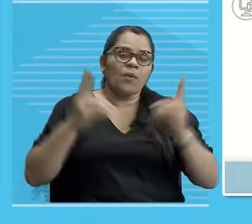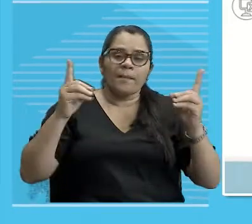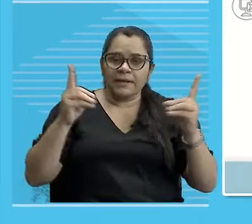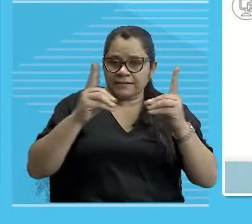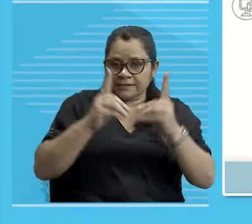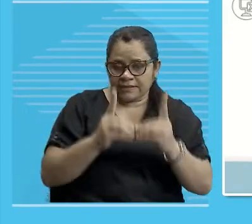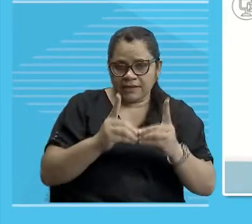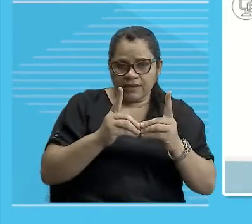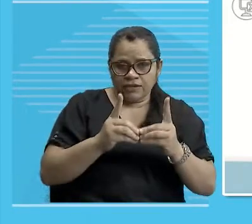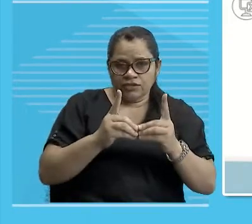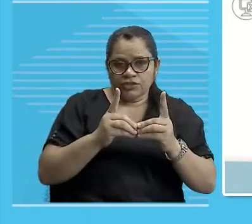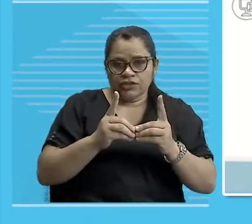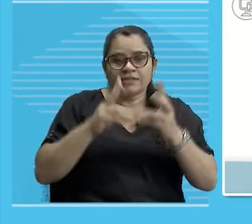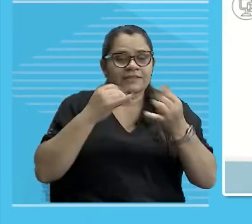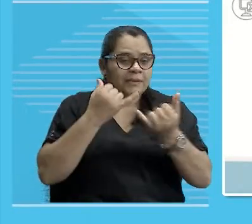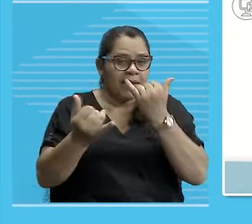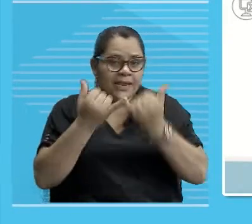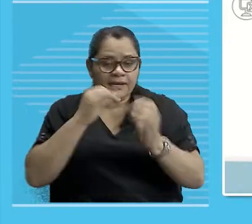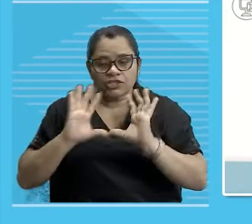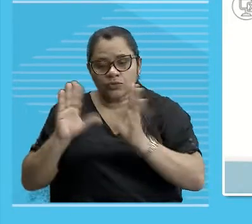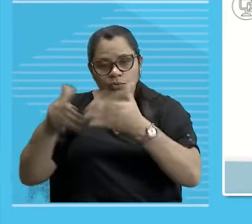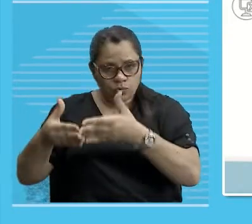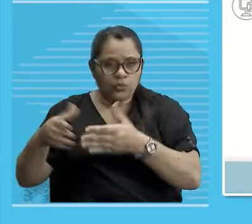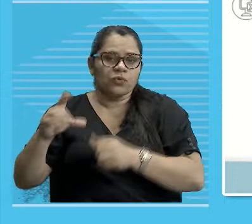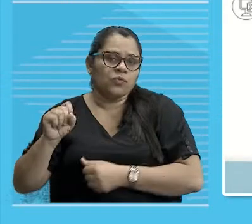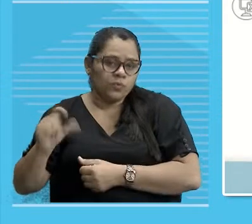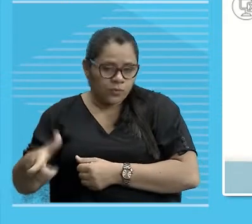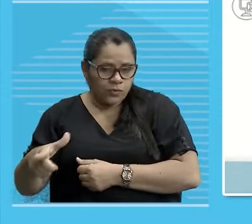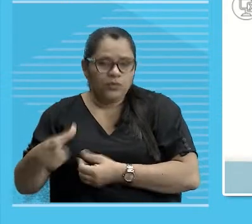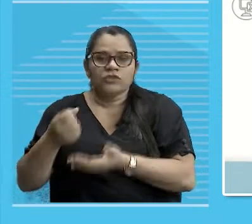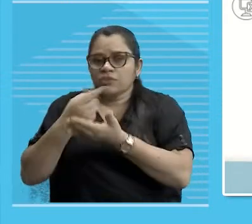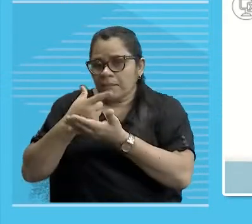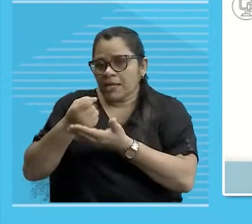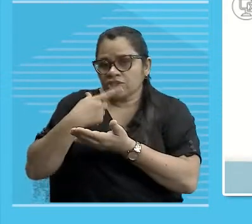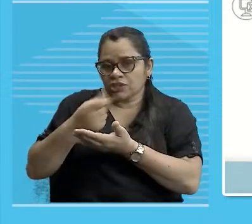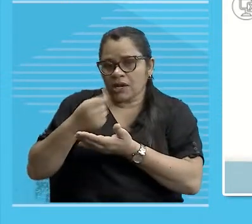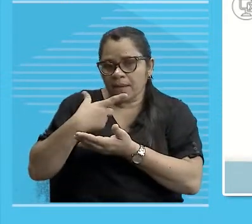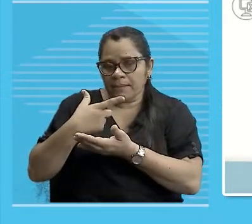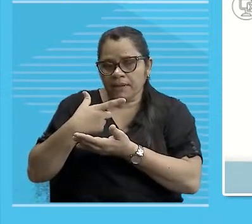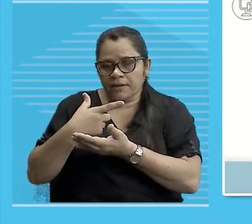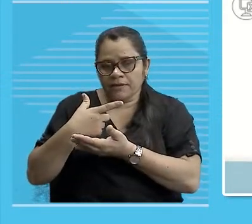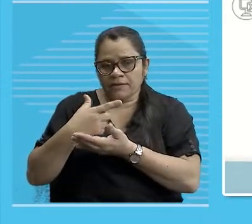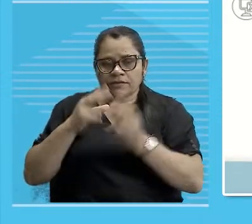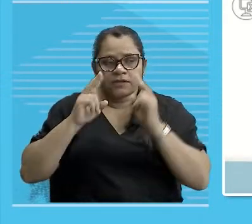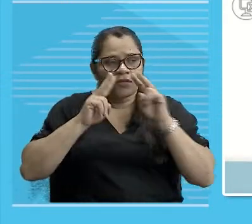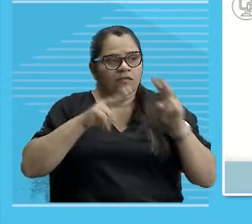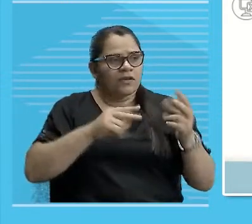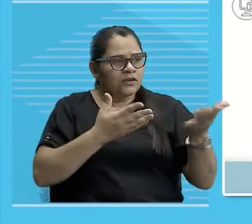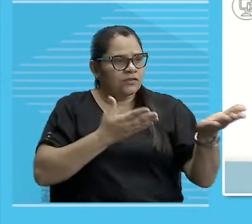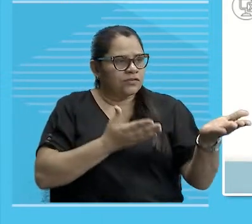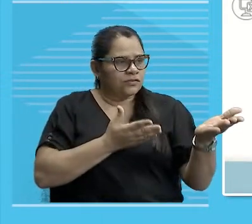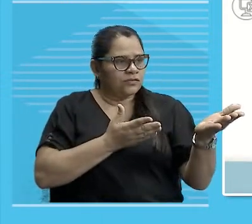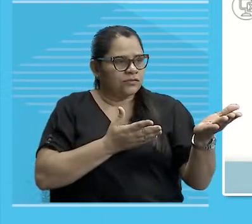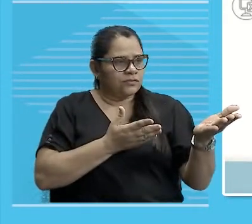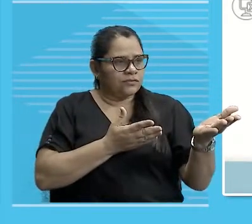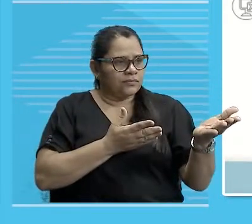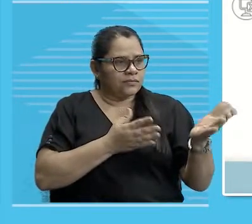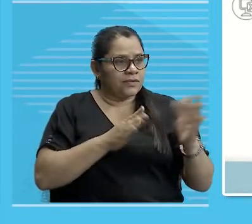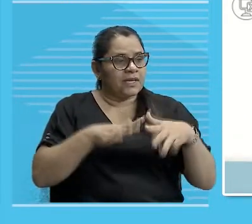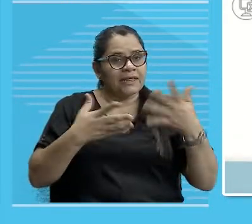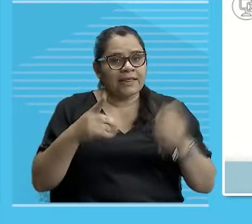dos barbitúricos, com um detalhe. Tinha baixa toxicidade e o